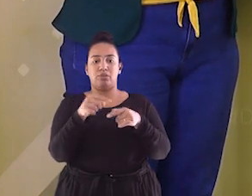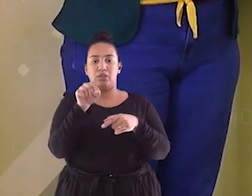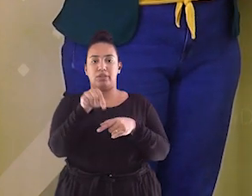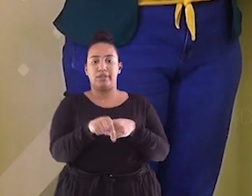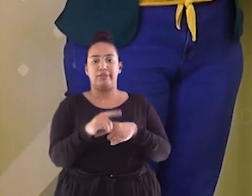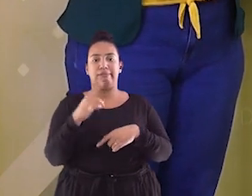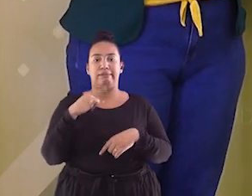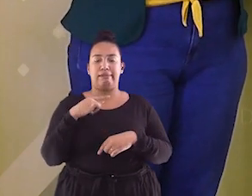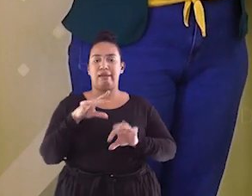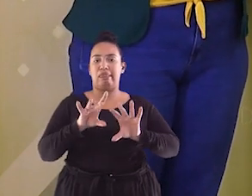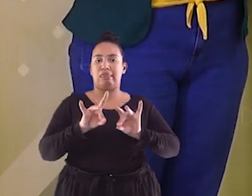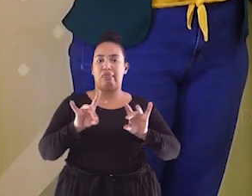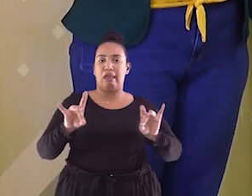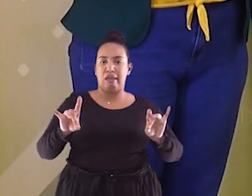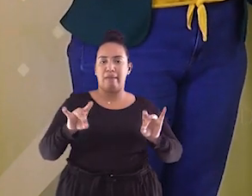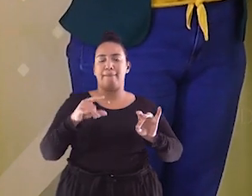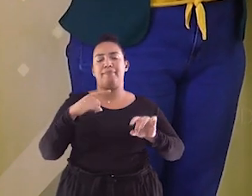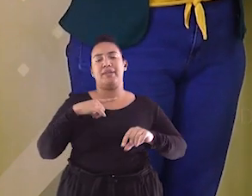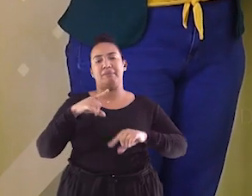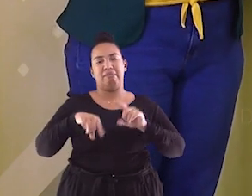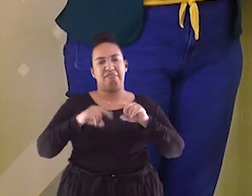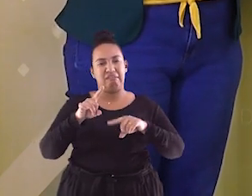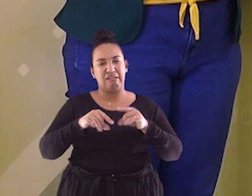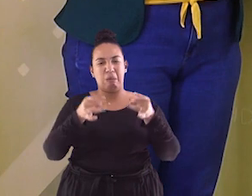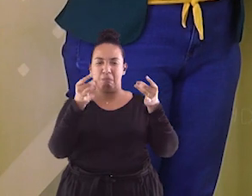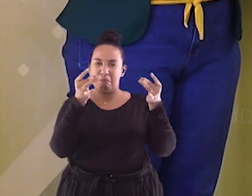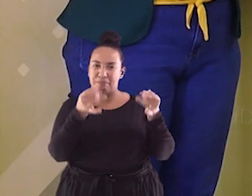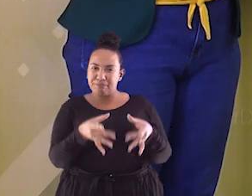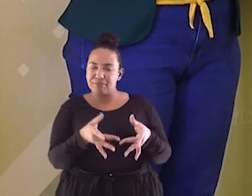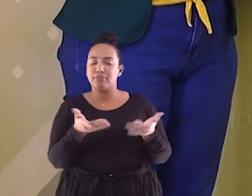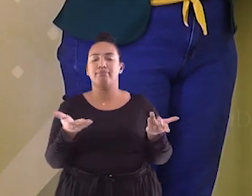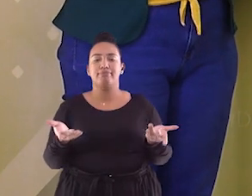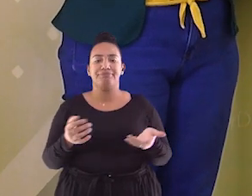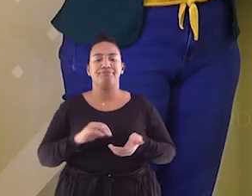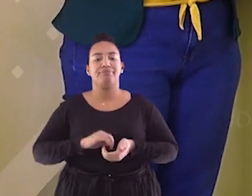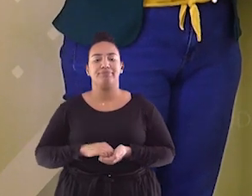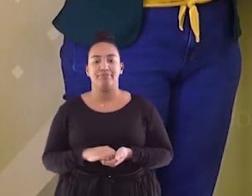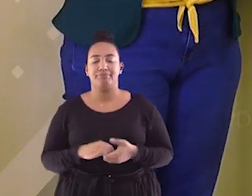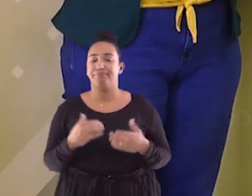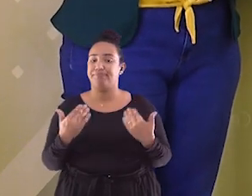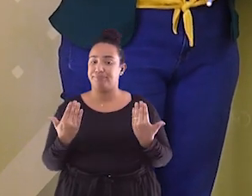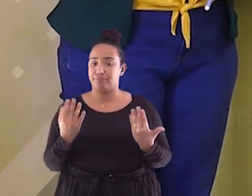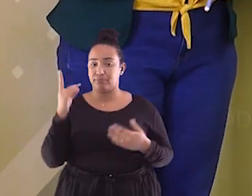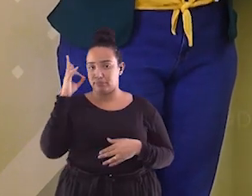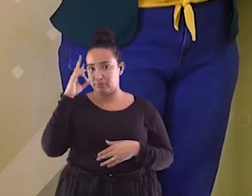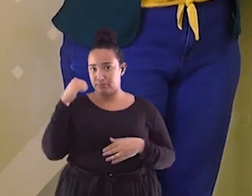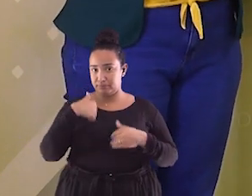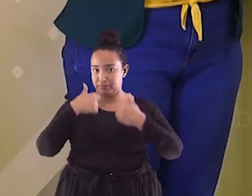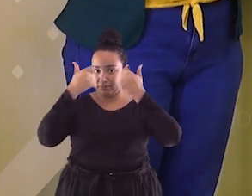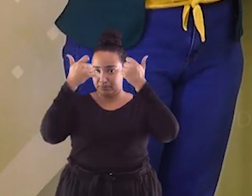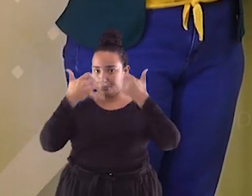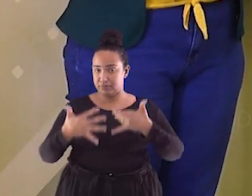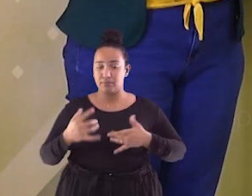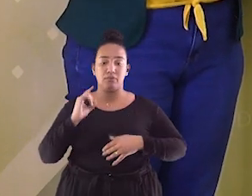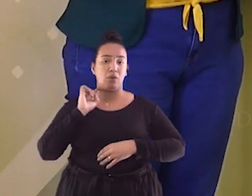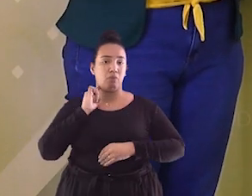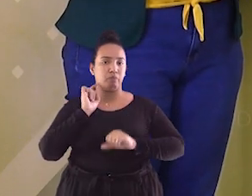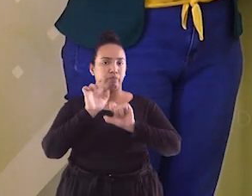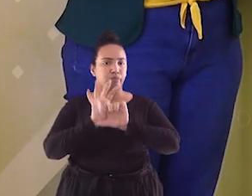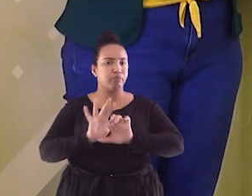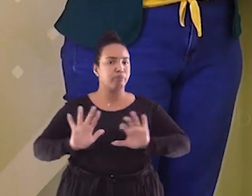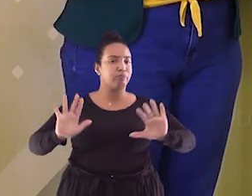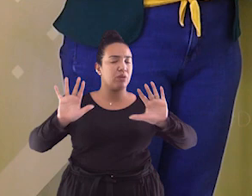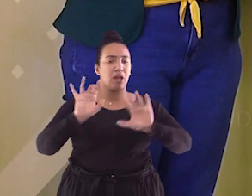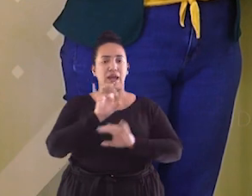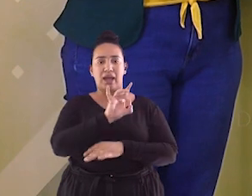por sacolas, embalagens de produtos em geral, enfim. Como eu disse, a poluição que cada um de nós